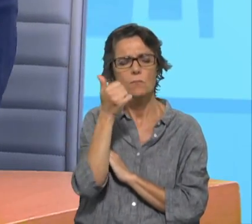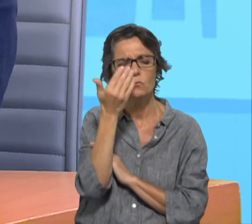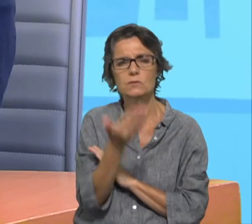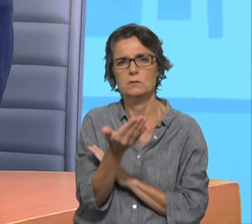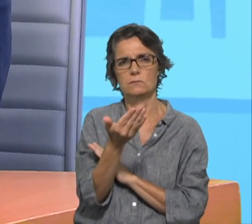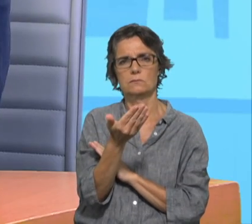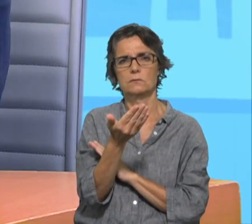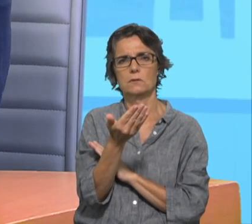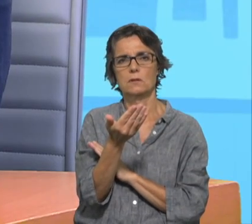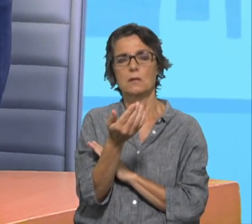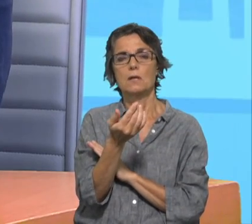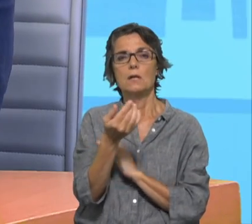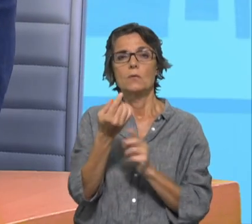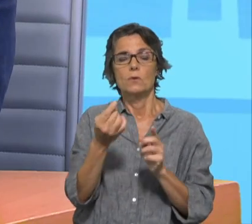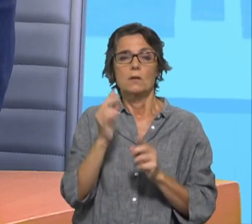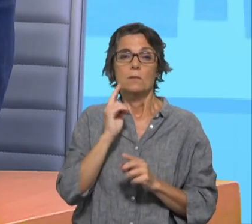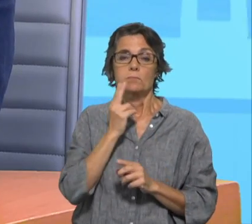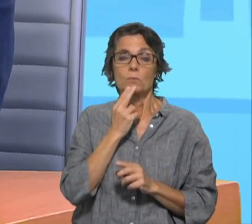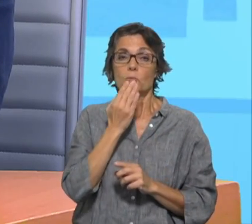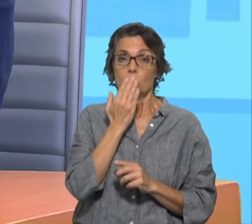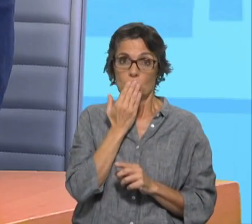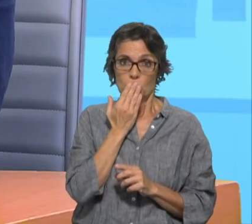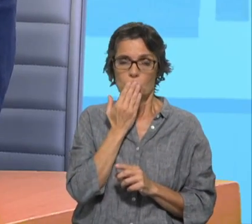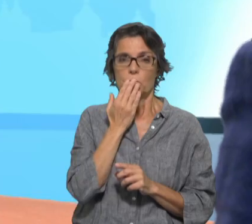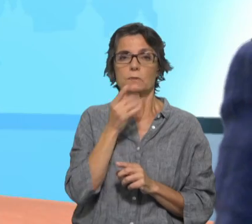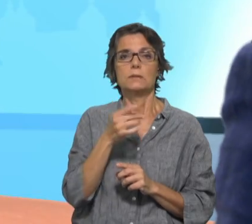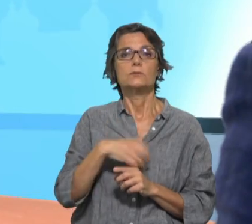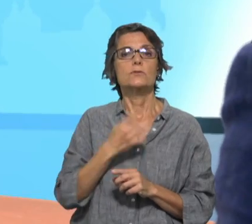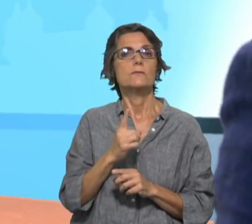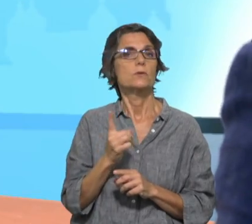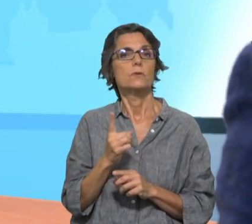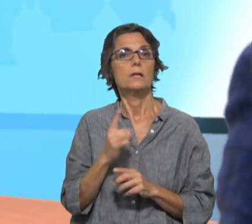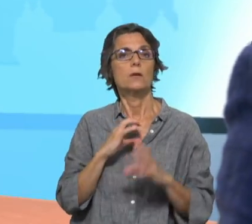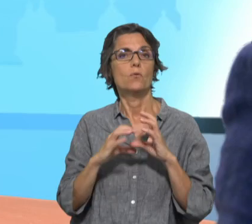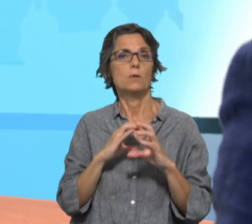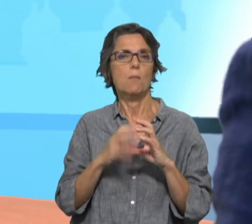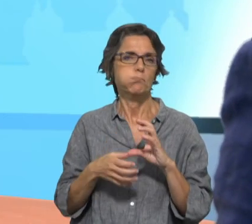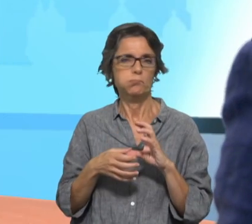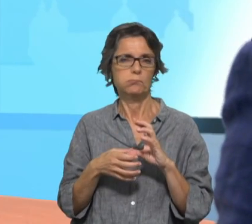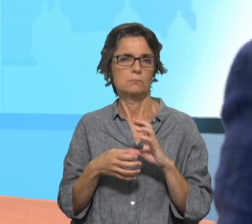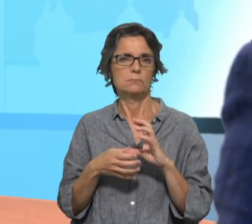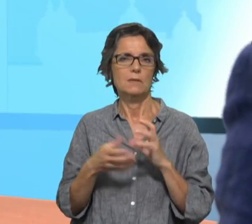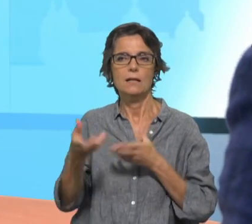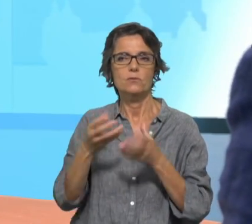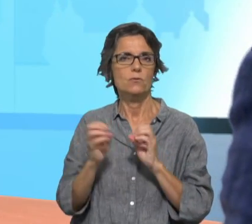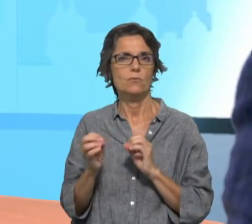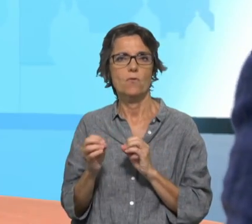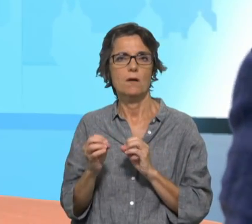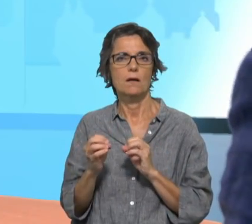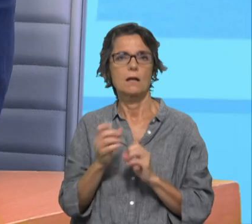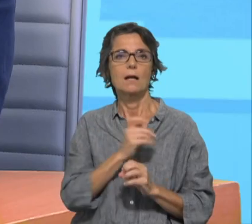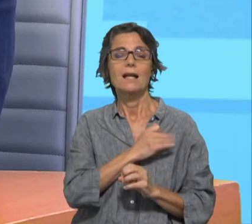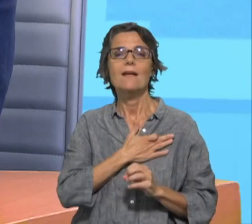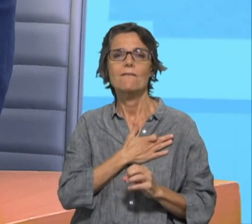acontecido, porque ser surdo e ser mudo impede a nossa comunicação, a nossa relação. E a fé vem-nos pelo